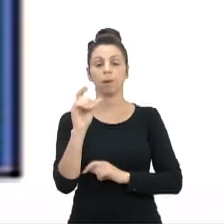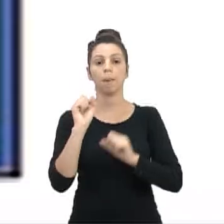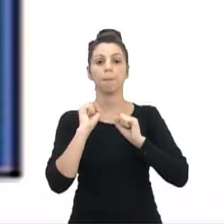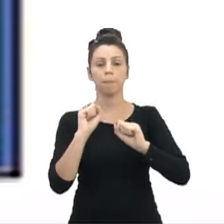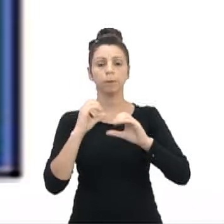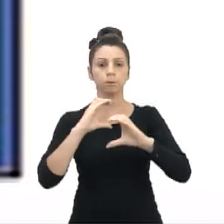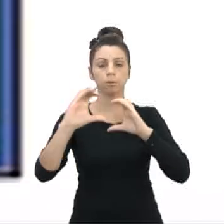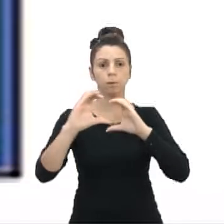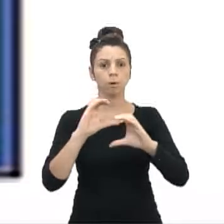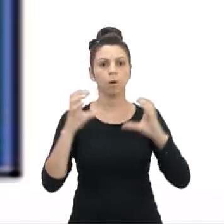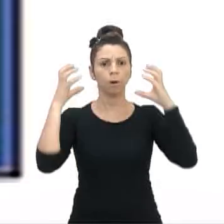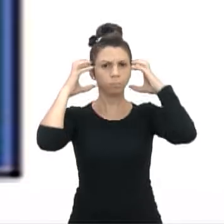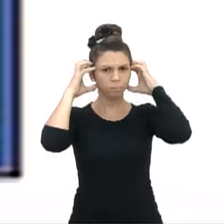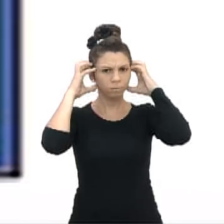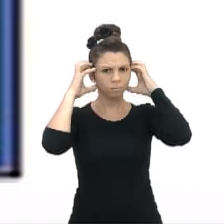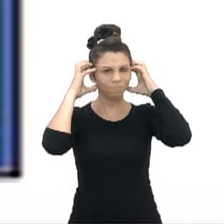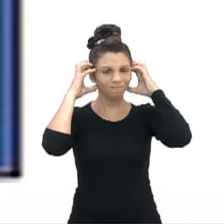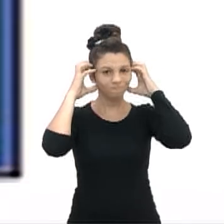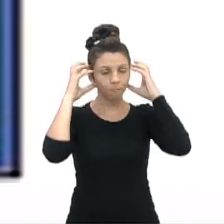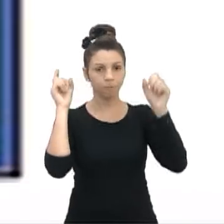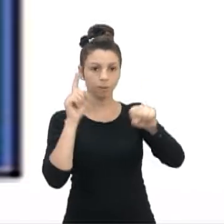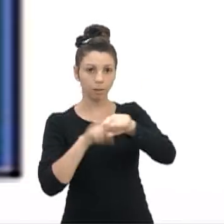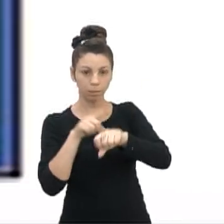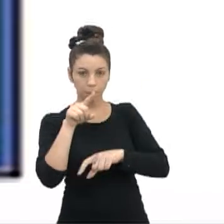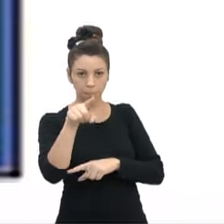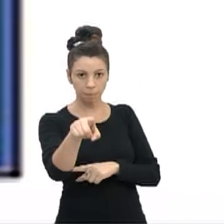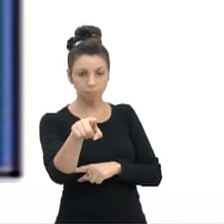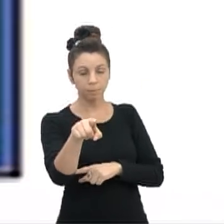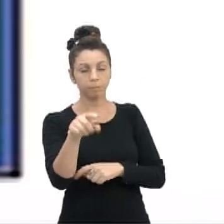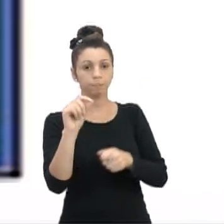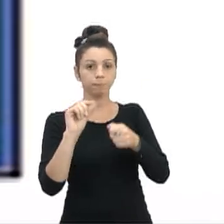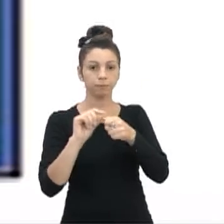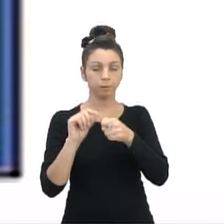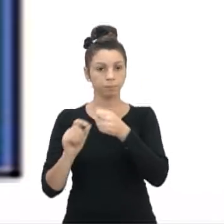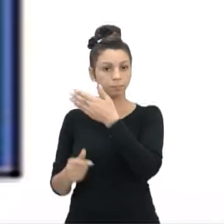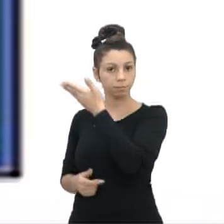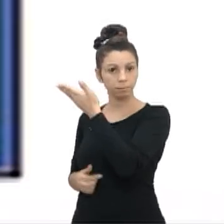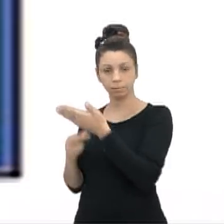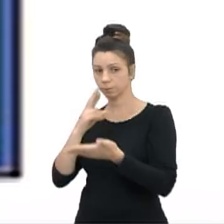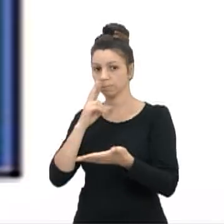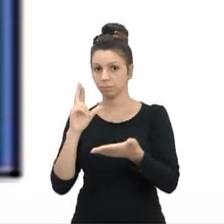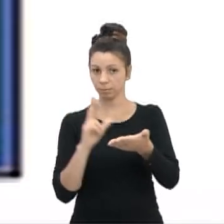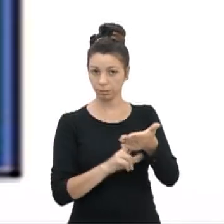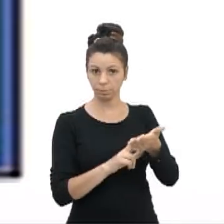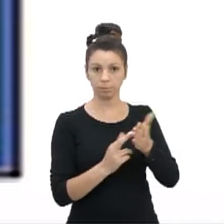de rádios. Então, vou dar um tempo para vocês fazerem essa questão.